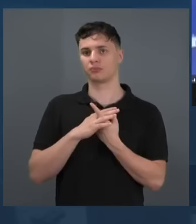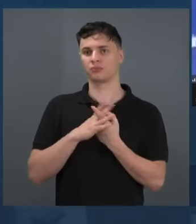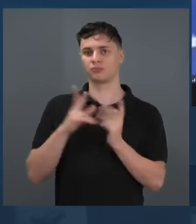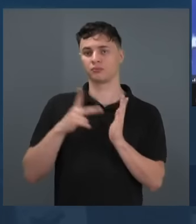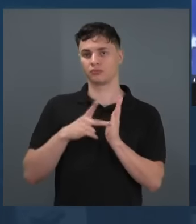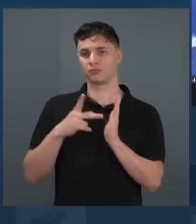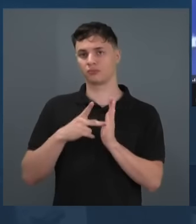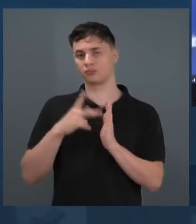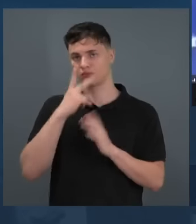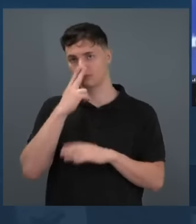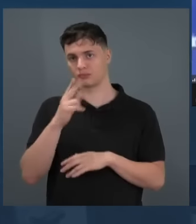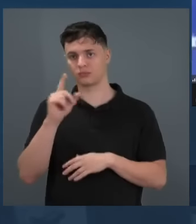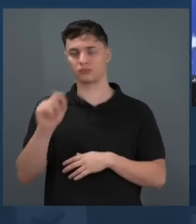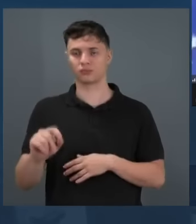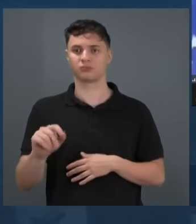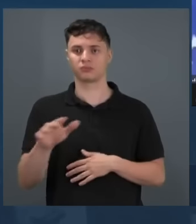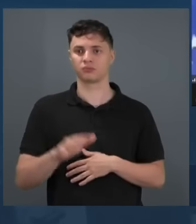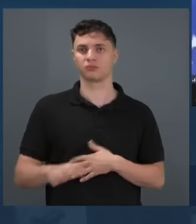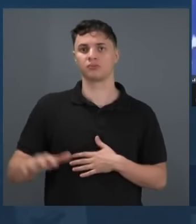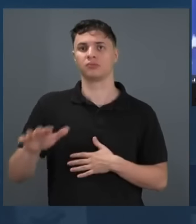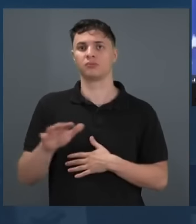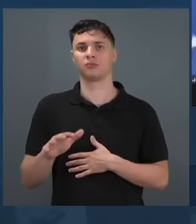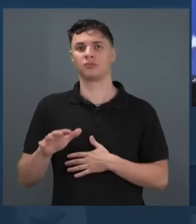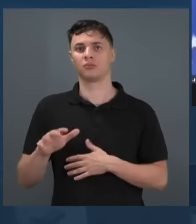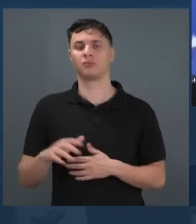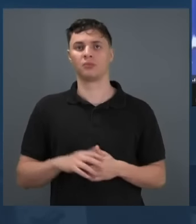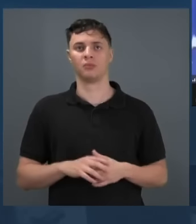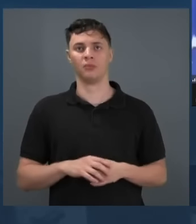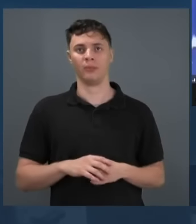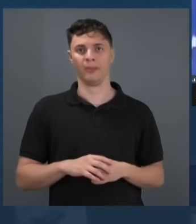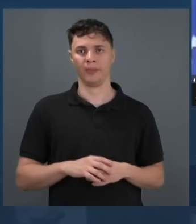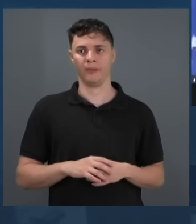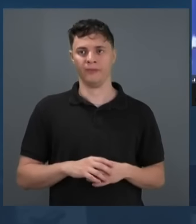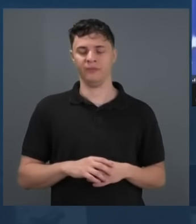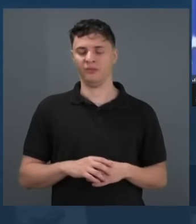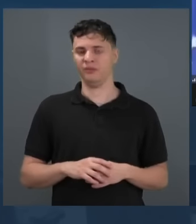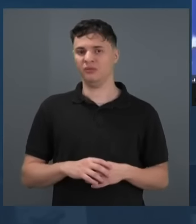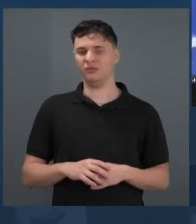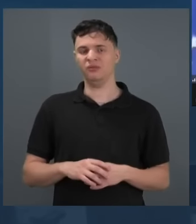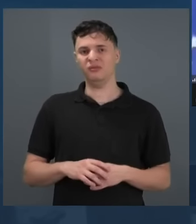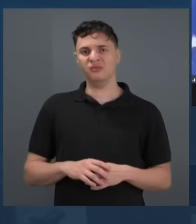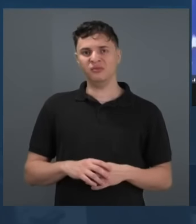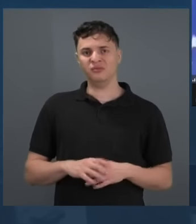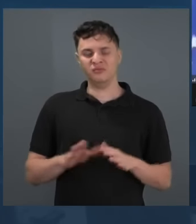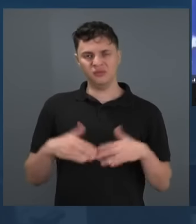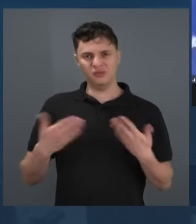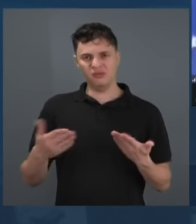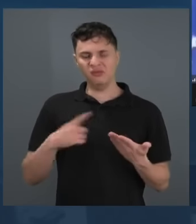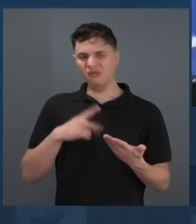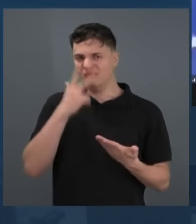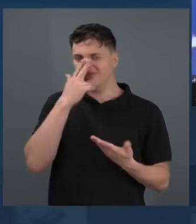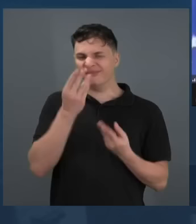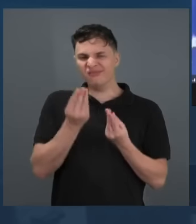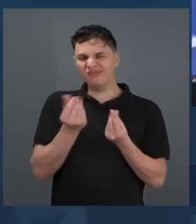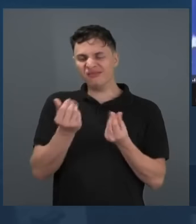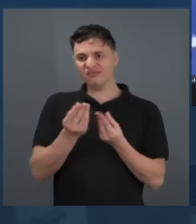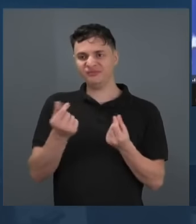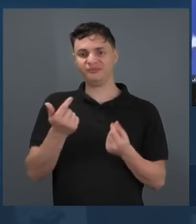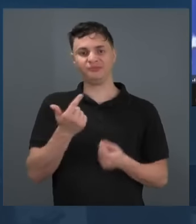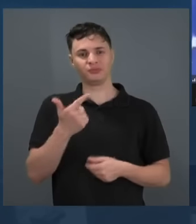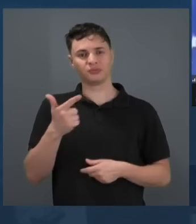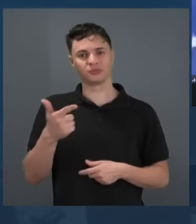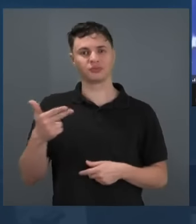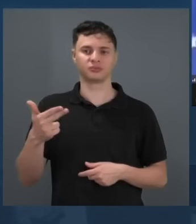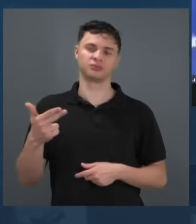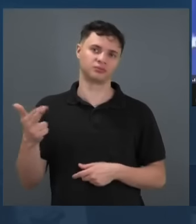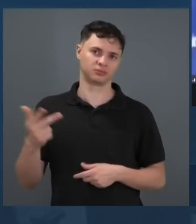como se diz no popular, né, a inversão total de prioridades,